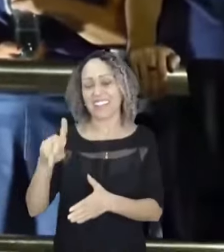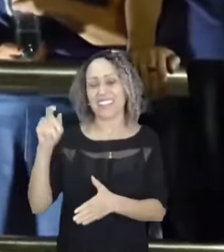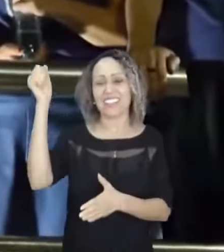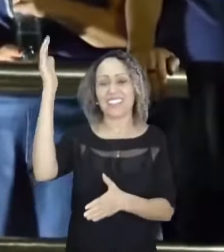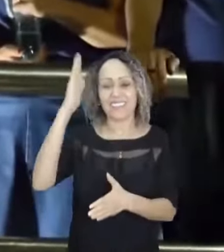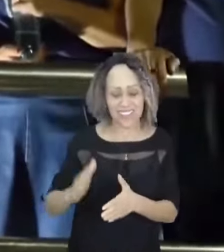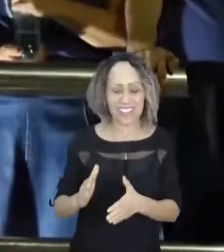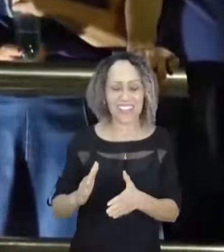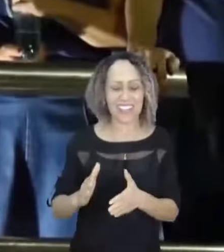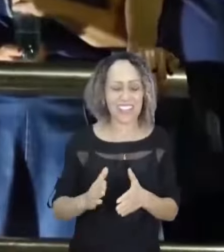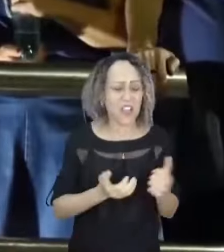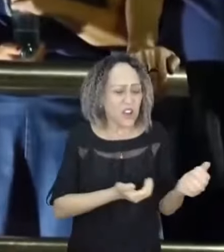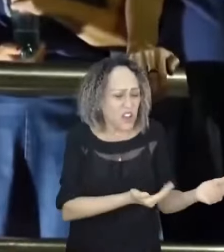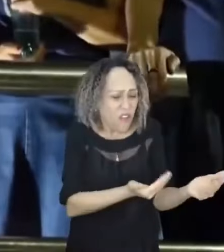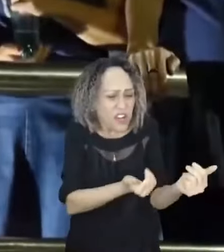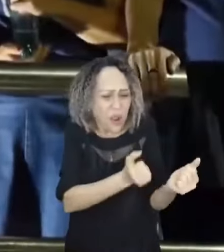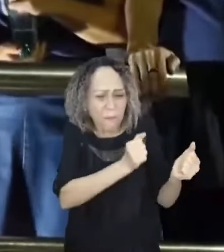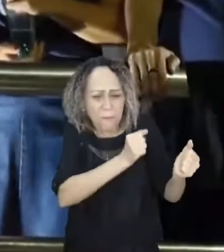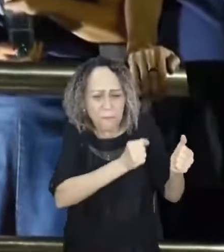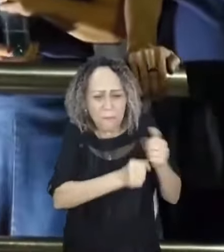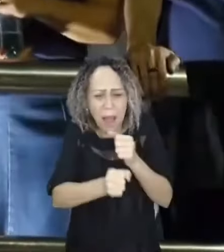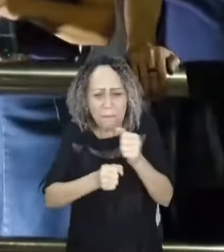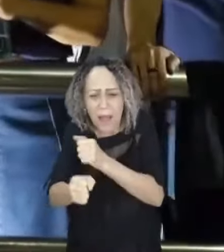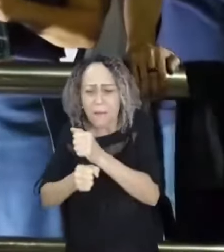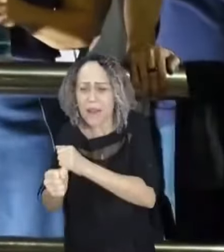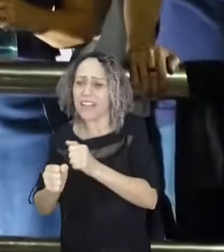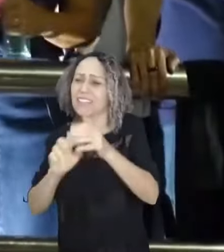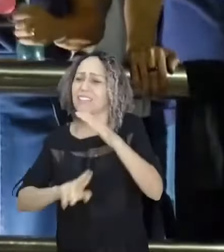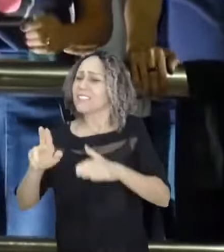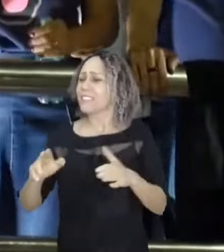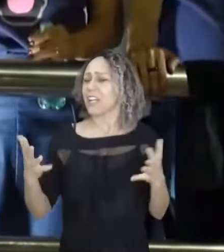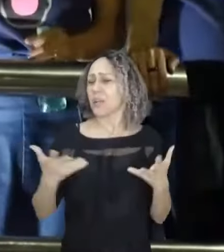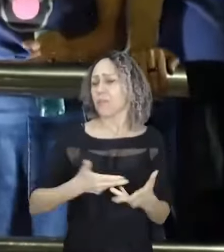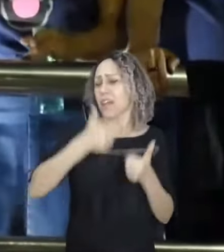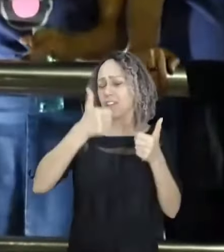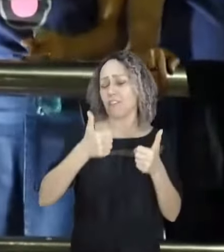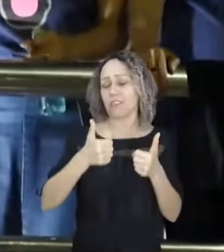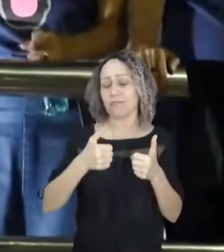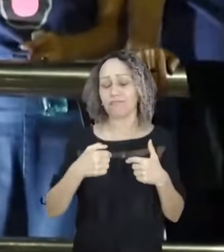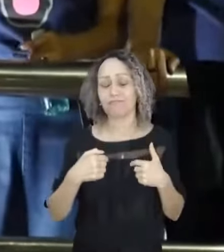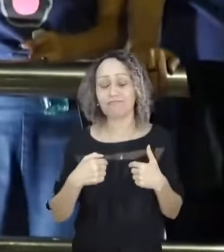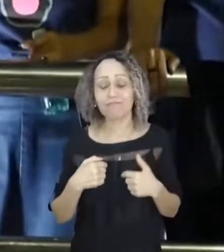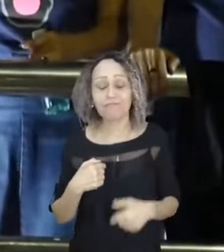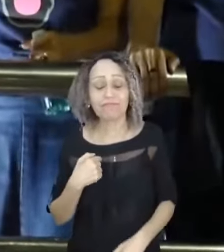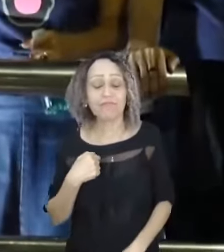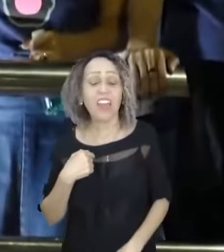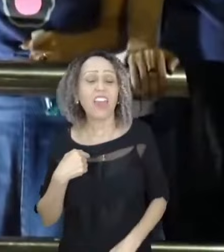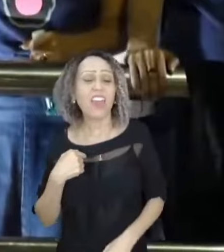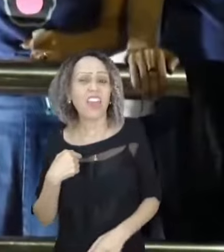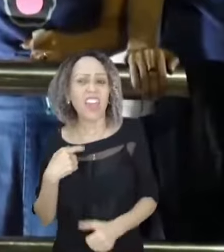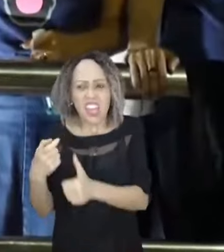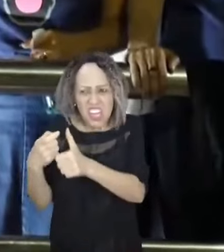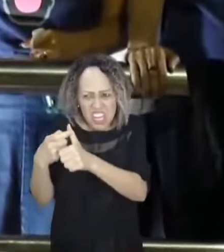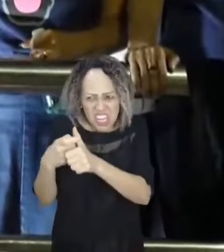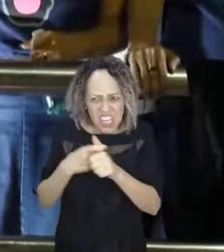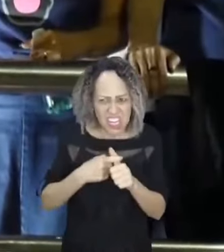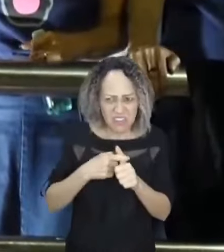mais jovem na universidade, melhor. Eu não estou preocupado com a dívida do